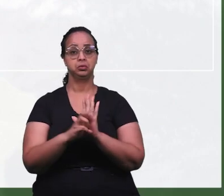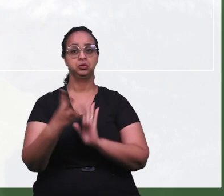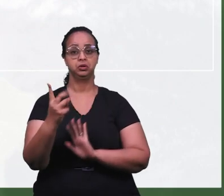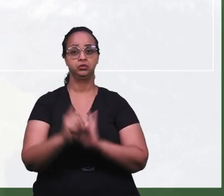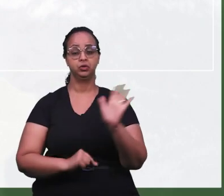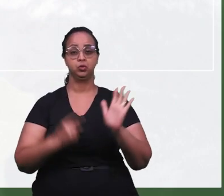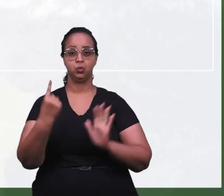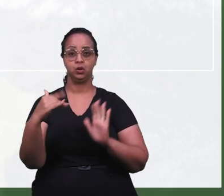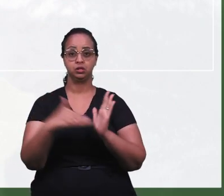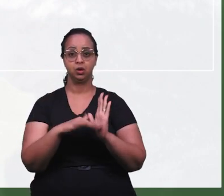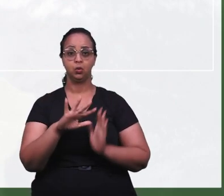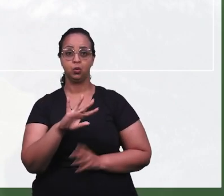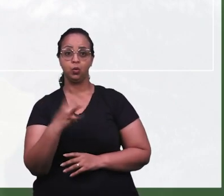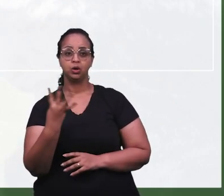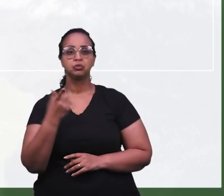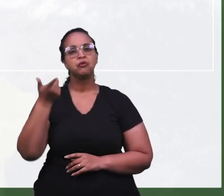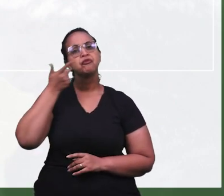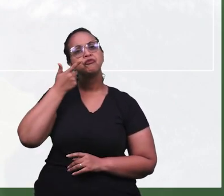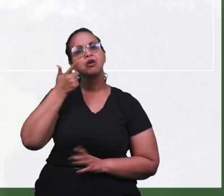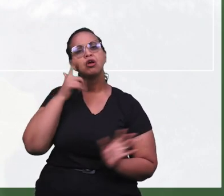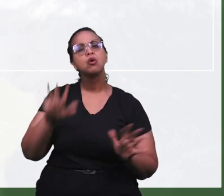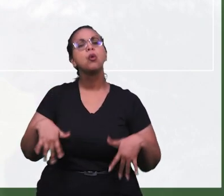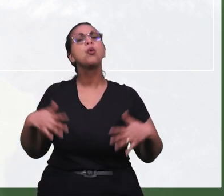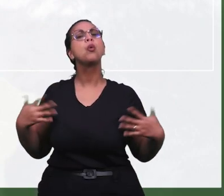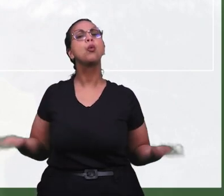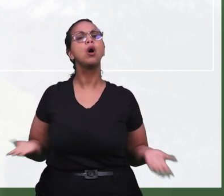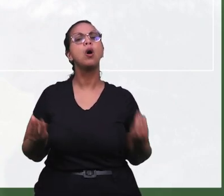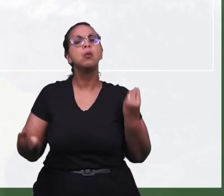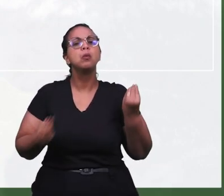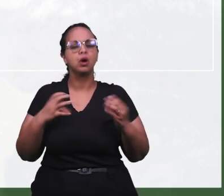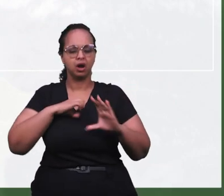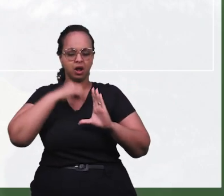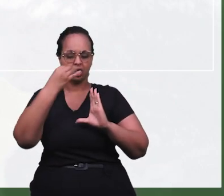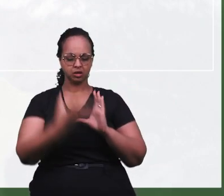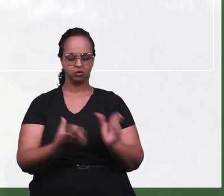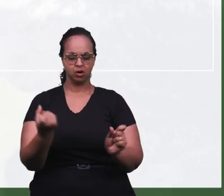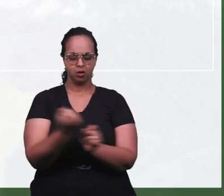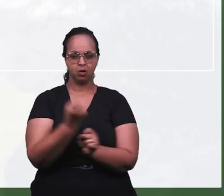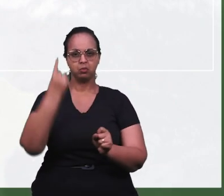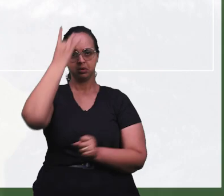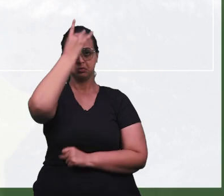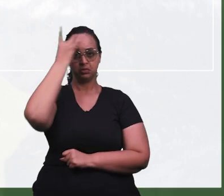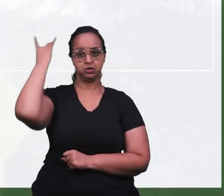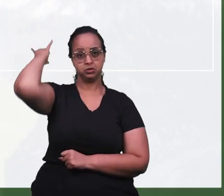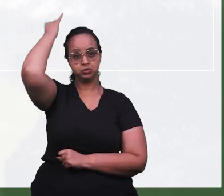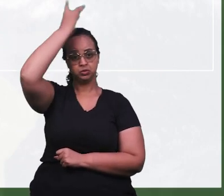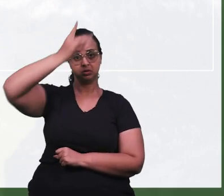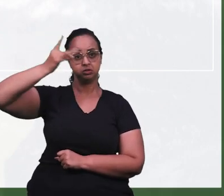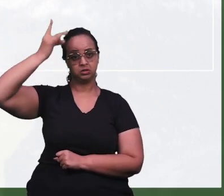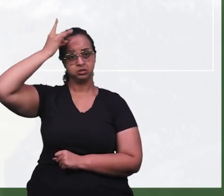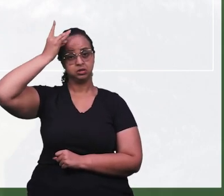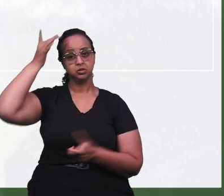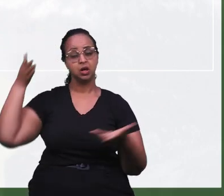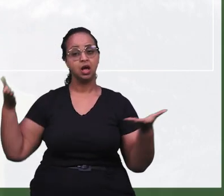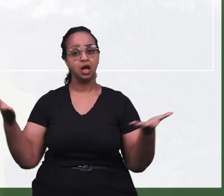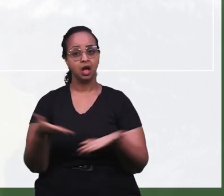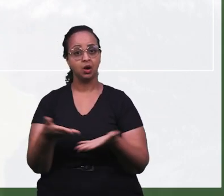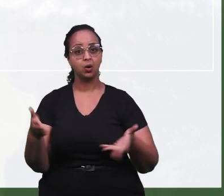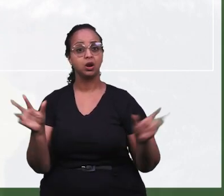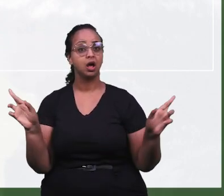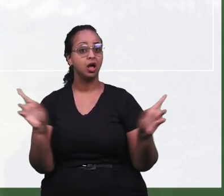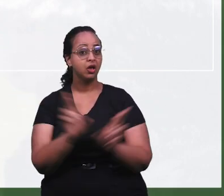a 4, identifique as características da obra do Espírito Santo em nossos dias como remanescentes